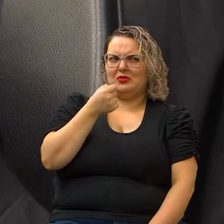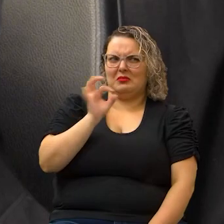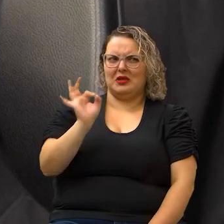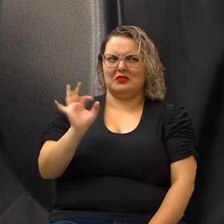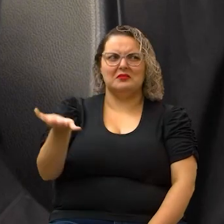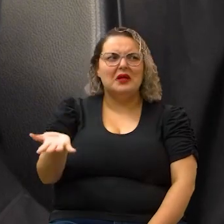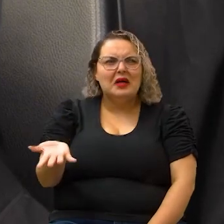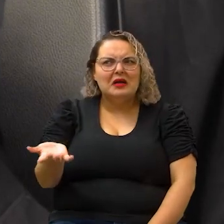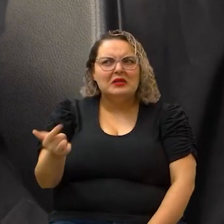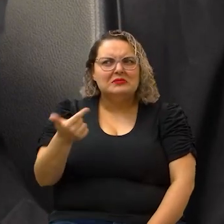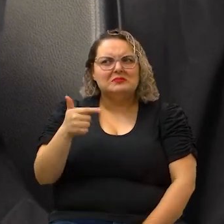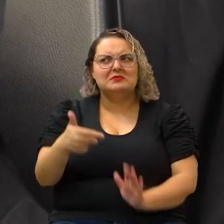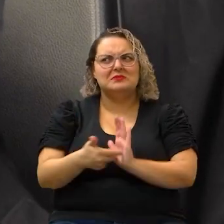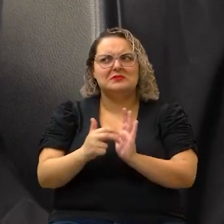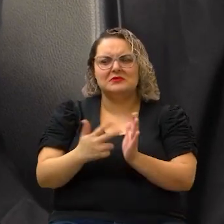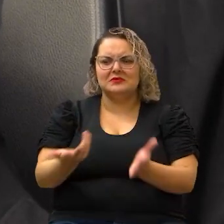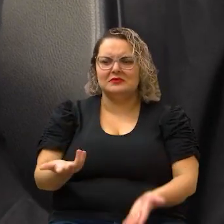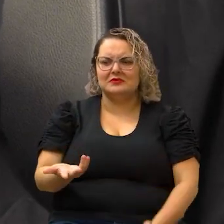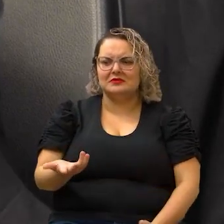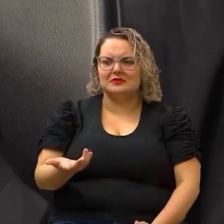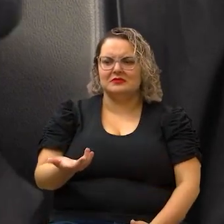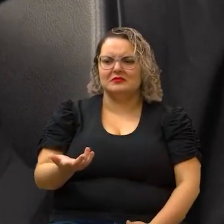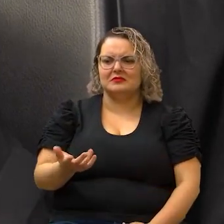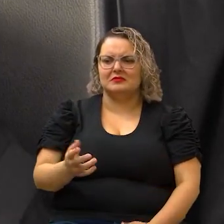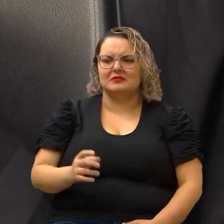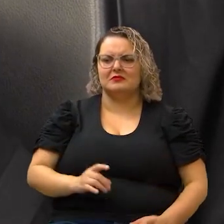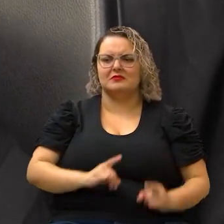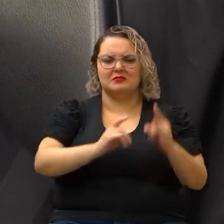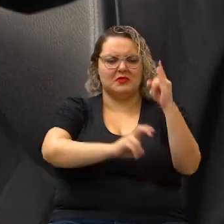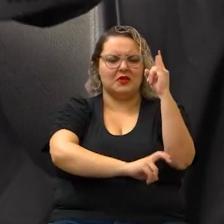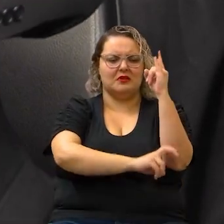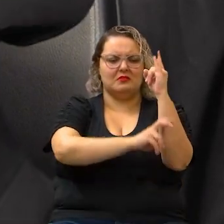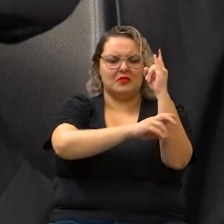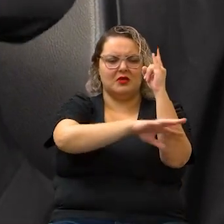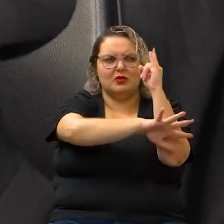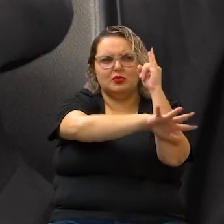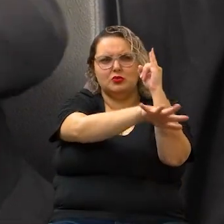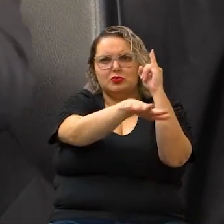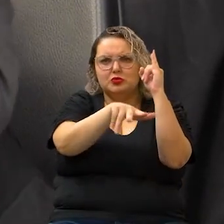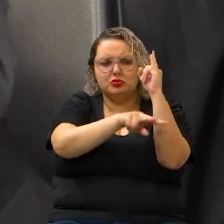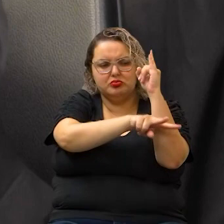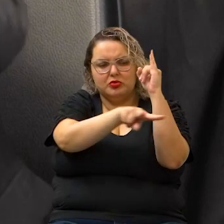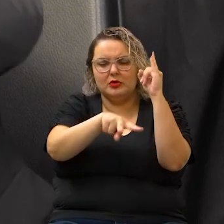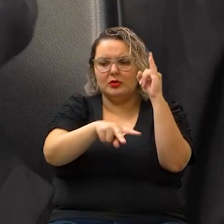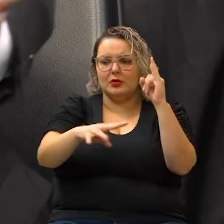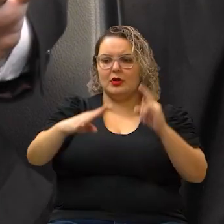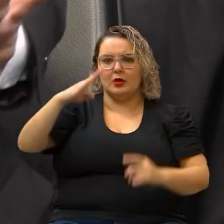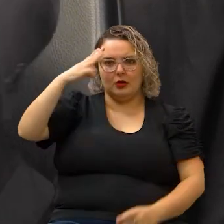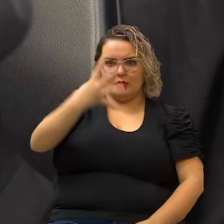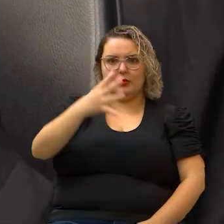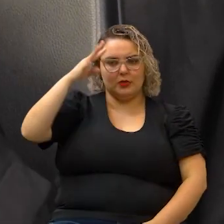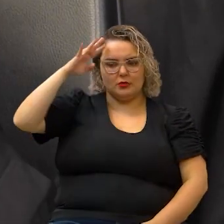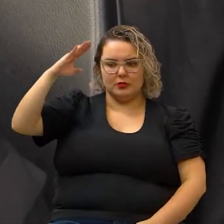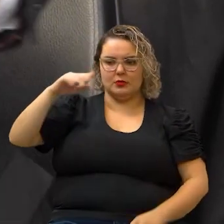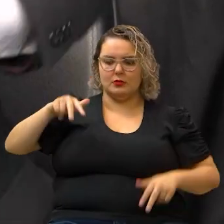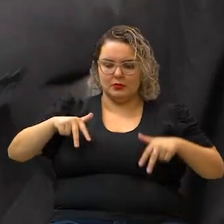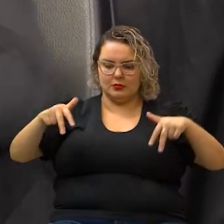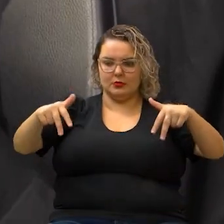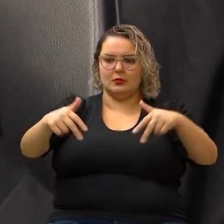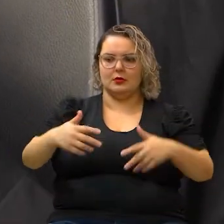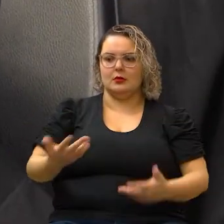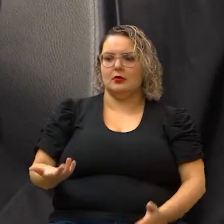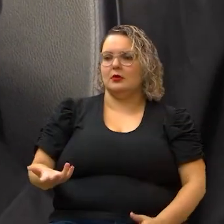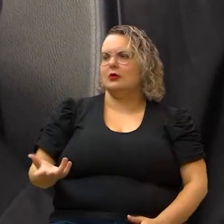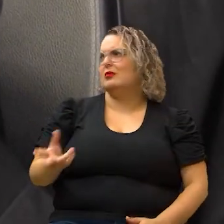droga, nada. Não tem sentido. Parar no elevador panorâmico para entrar. Entraram 4 soldados, 2 ficaram.